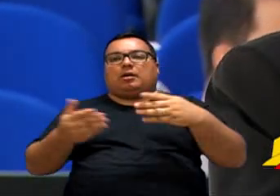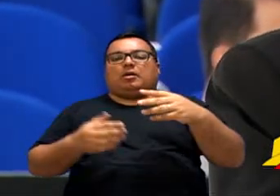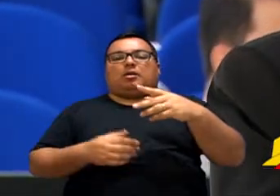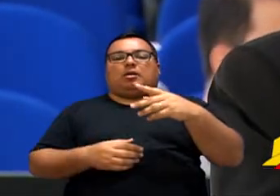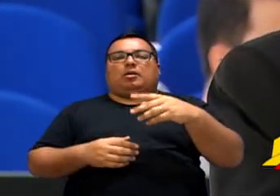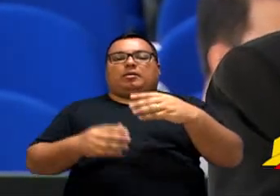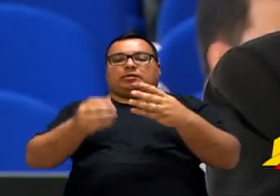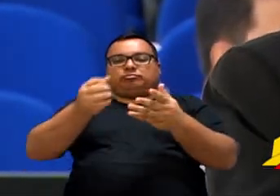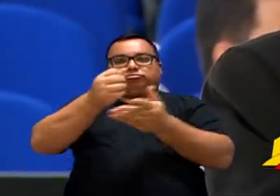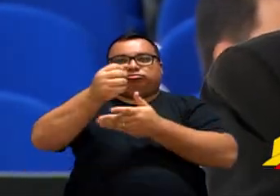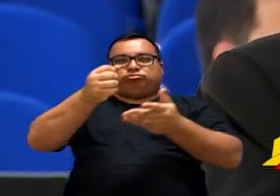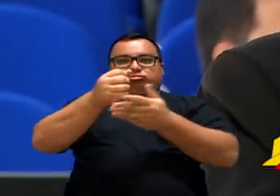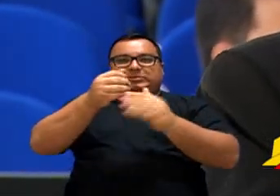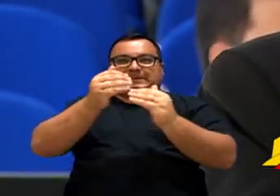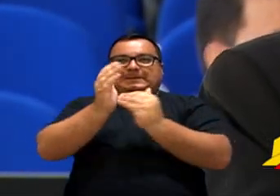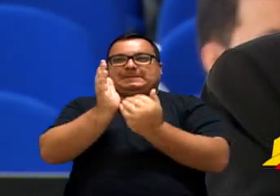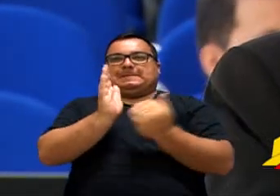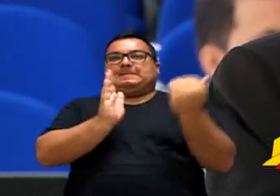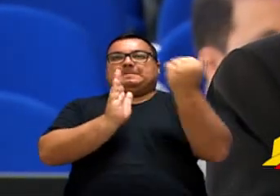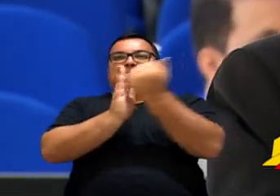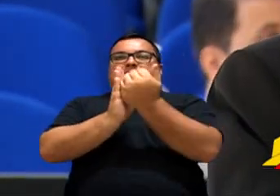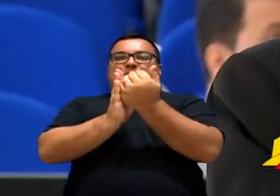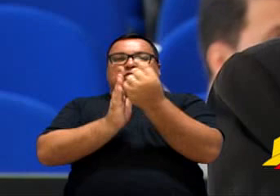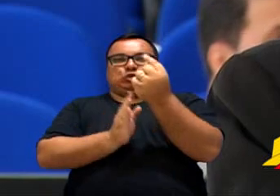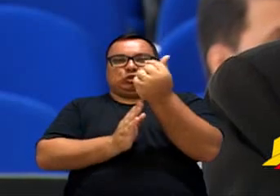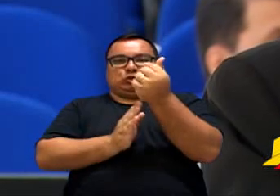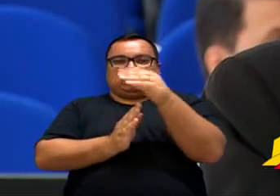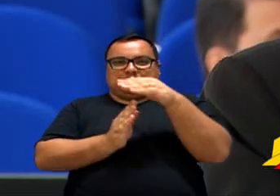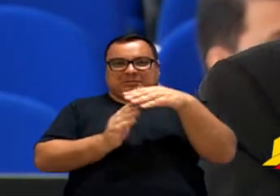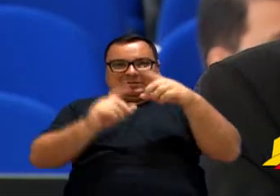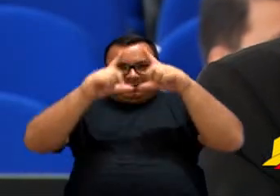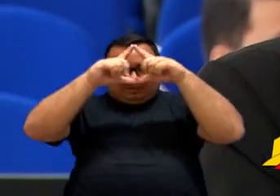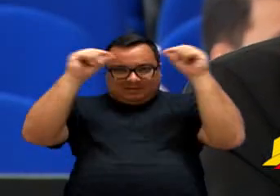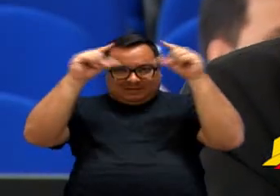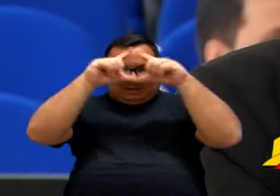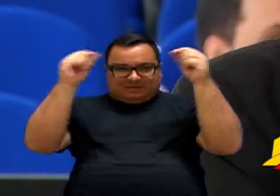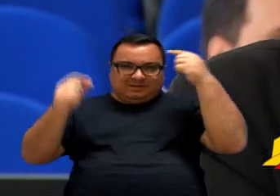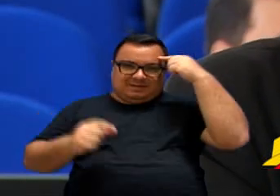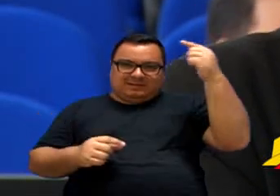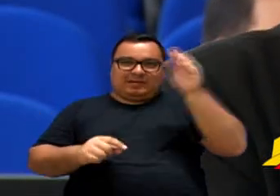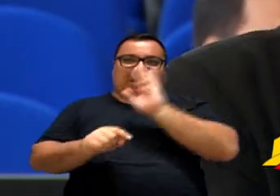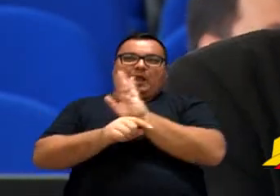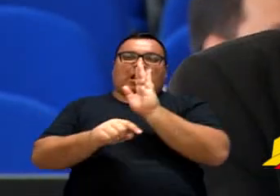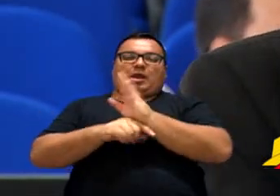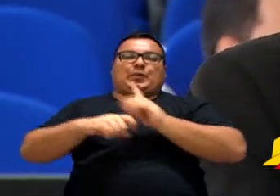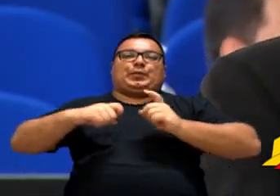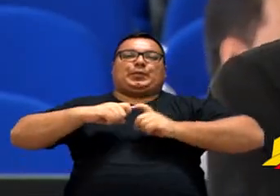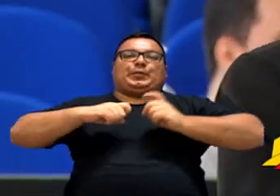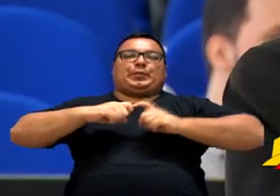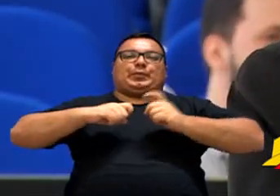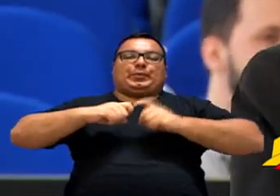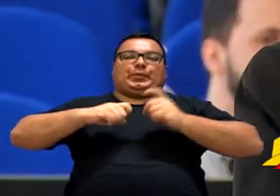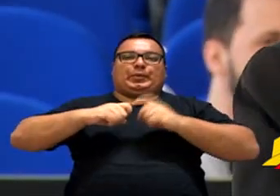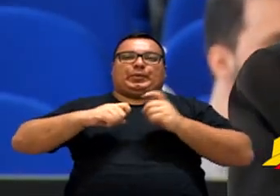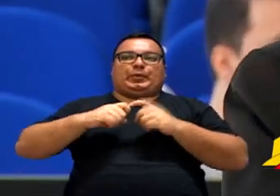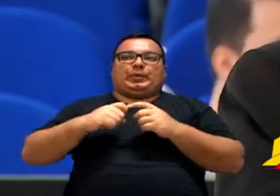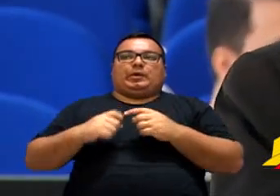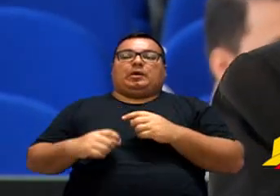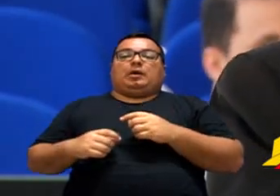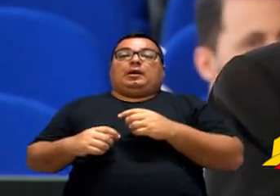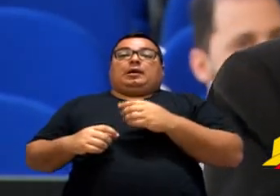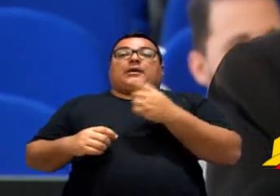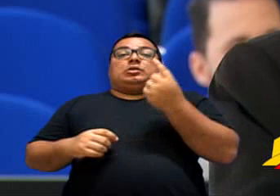piso, nacional, piso salarial nacional dos enfermeiros, técnicos, auxiliares, que estão ali, ganham